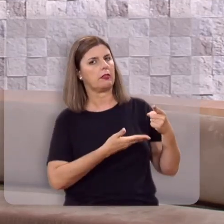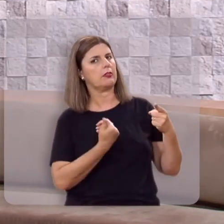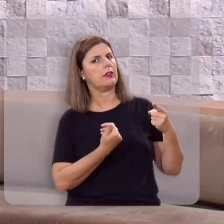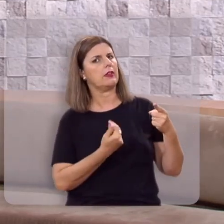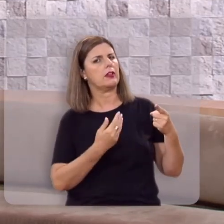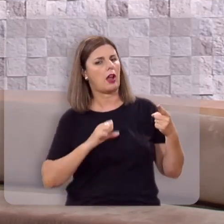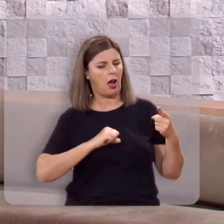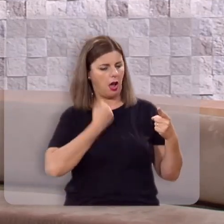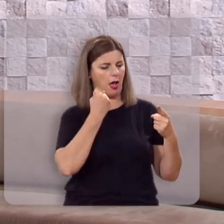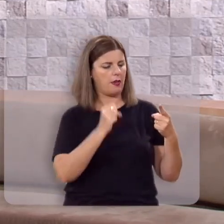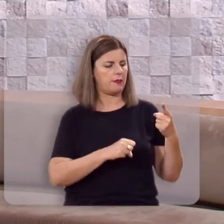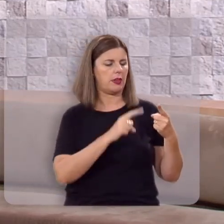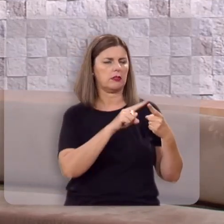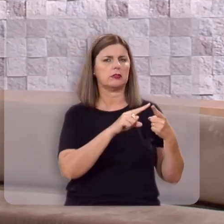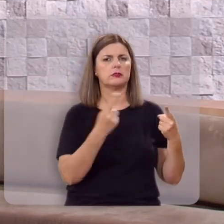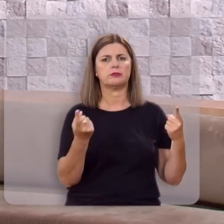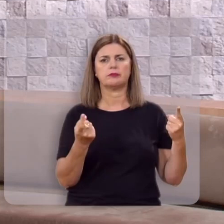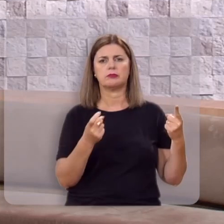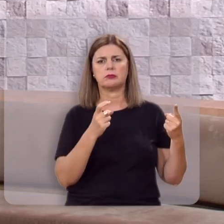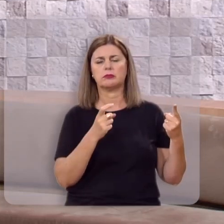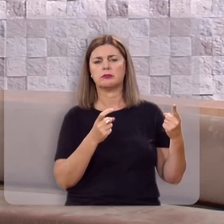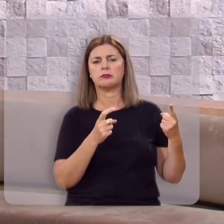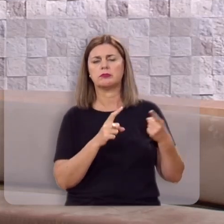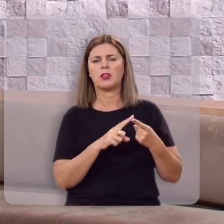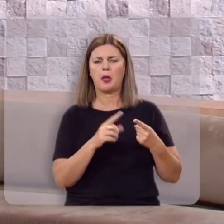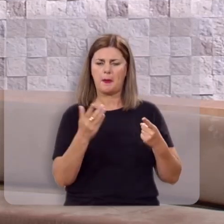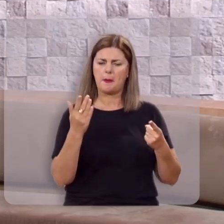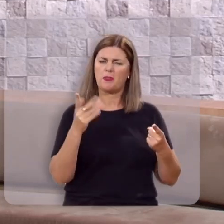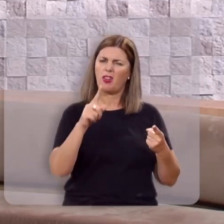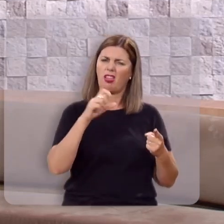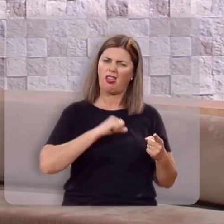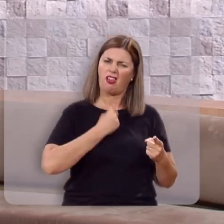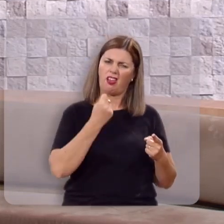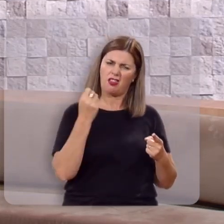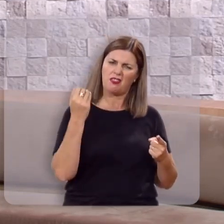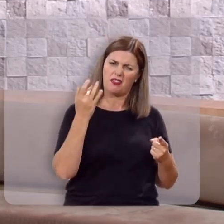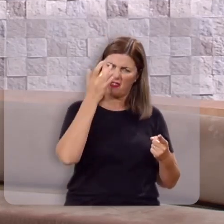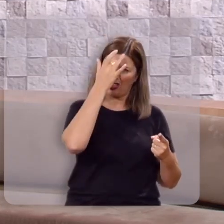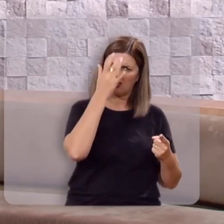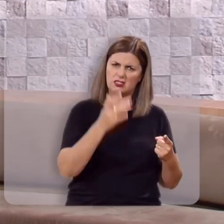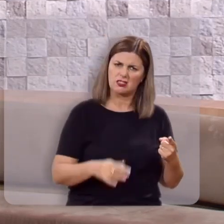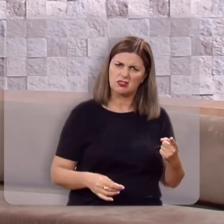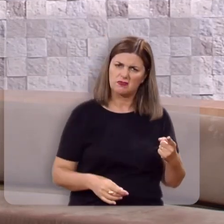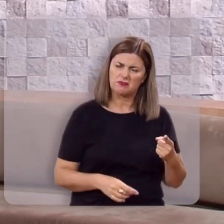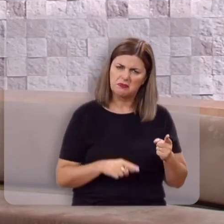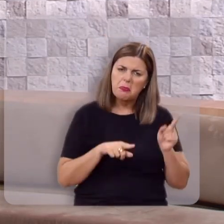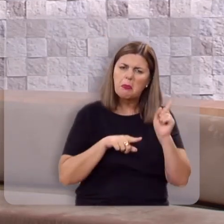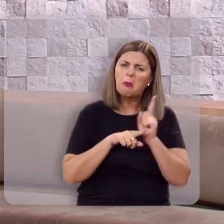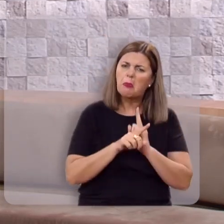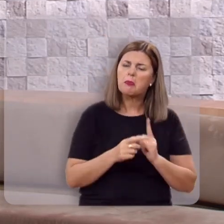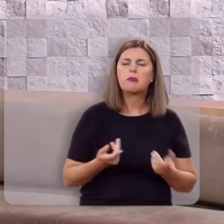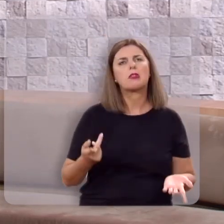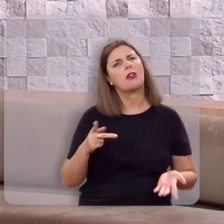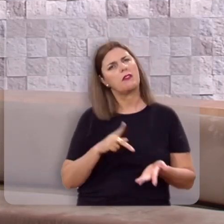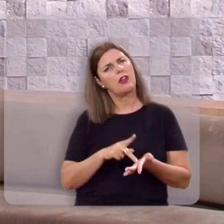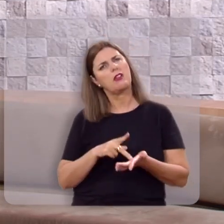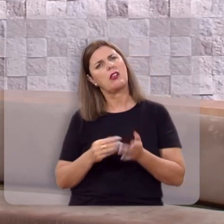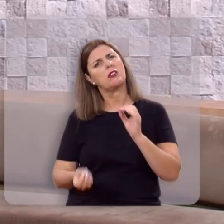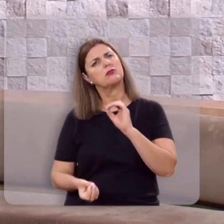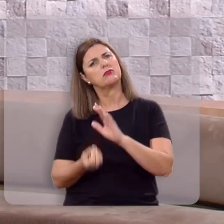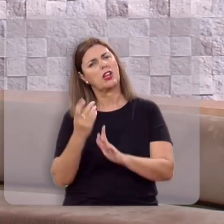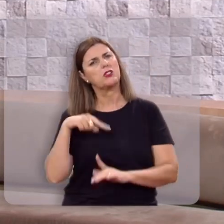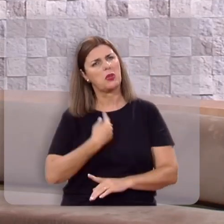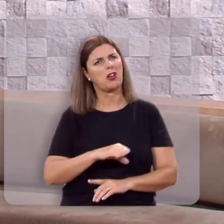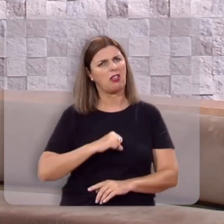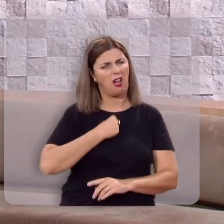despojai-vos de ira e de indignação. Você tem ficado irado? É bem verdade que tem muita coisa